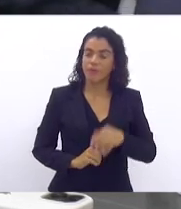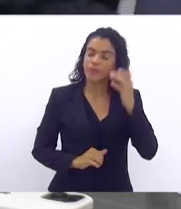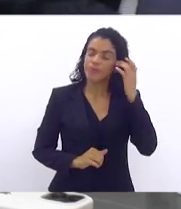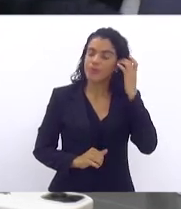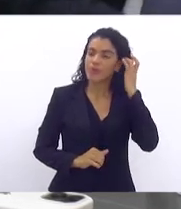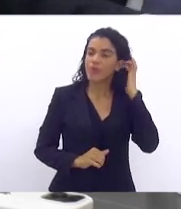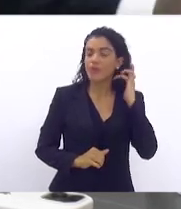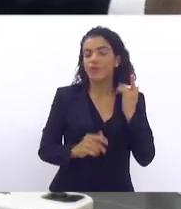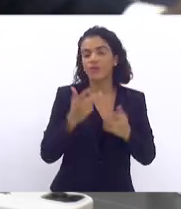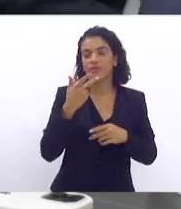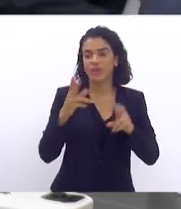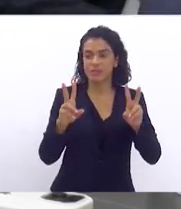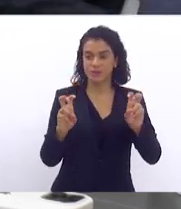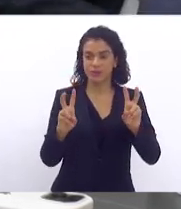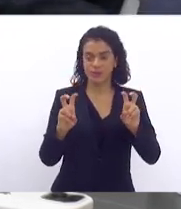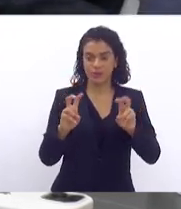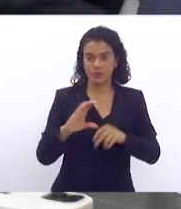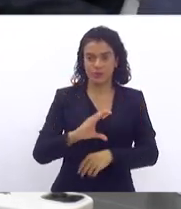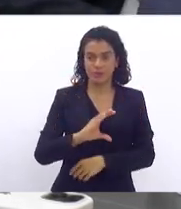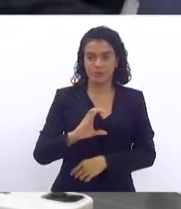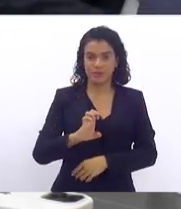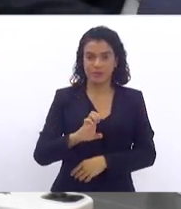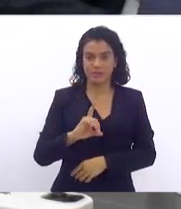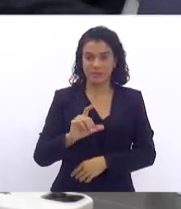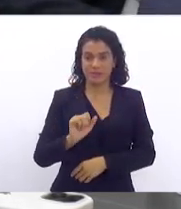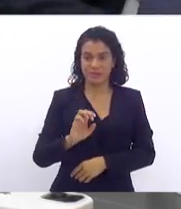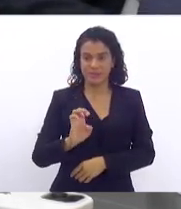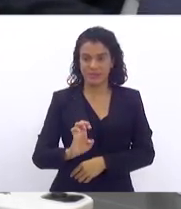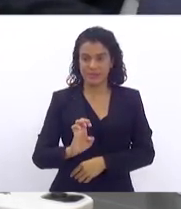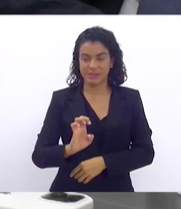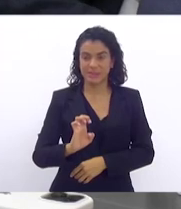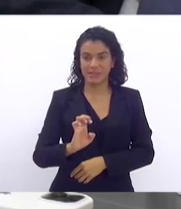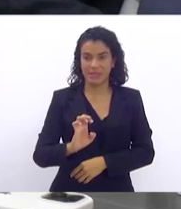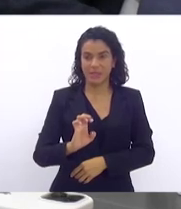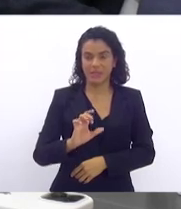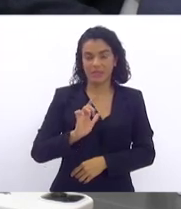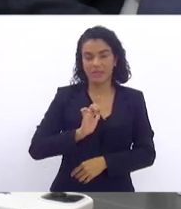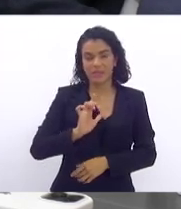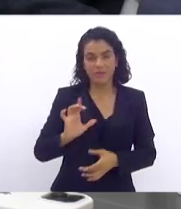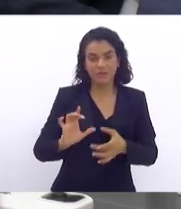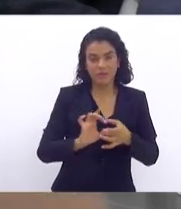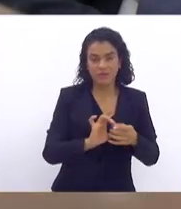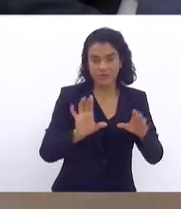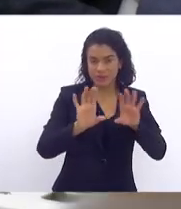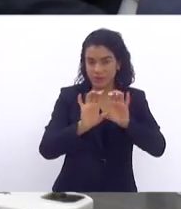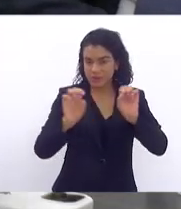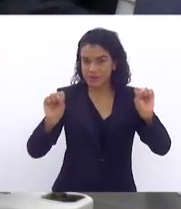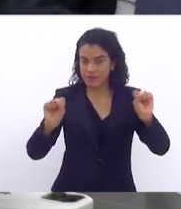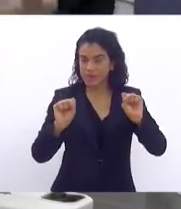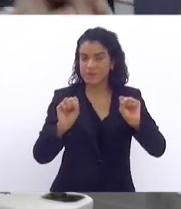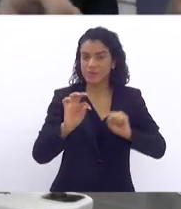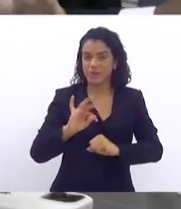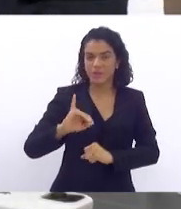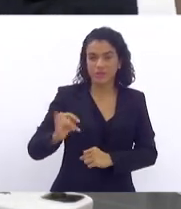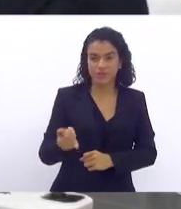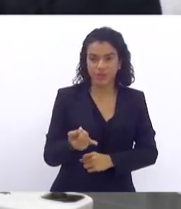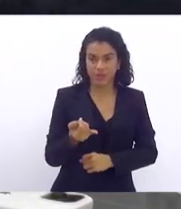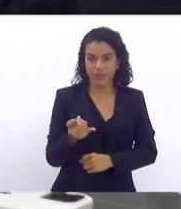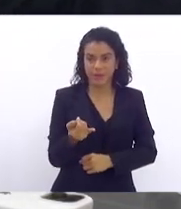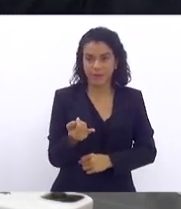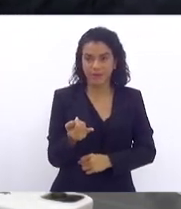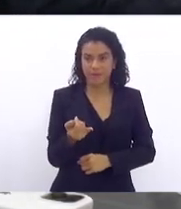menciona a questão da SEDAI, que houve entendimento do TJ no sentido de que o município... É